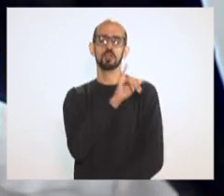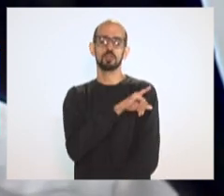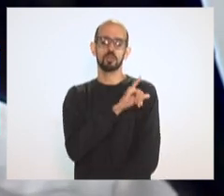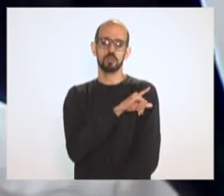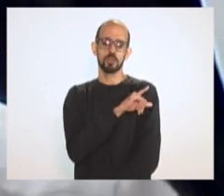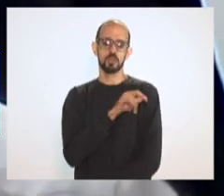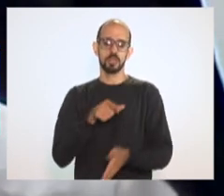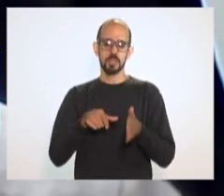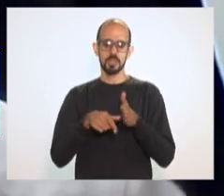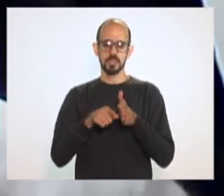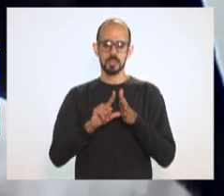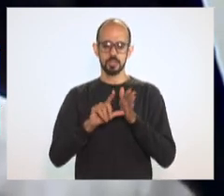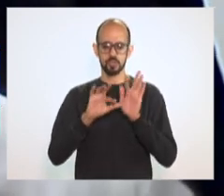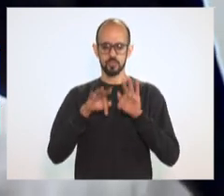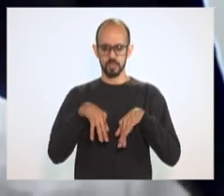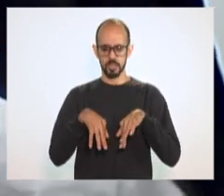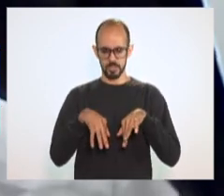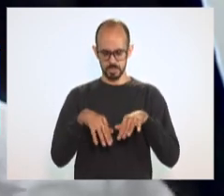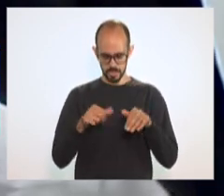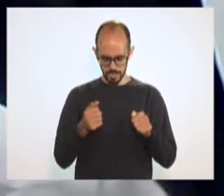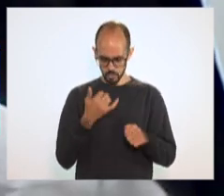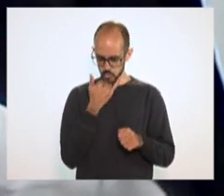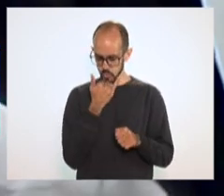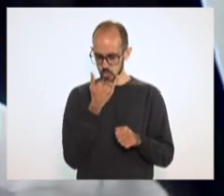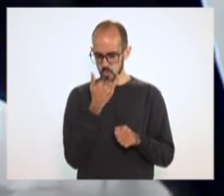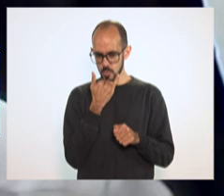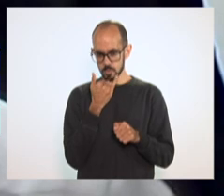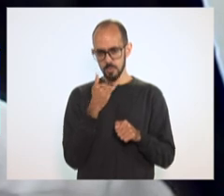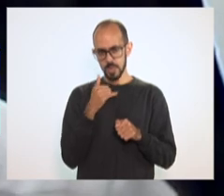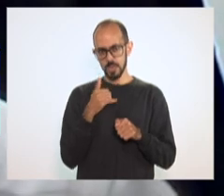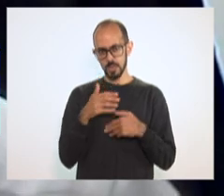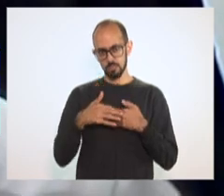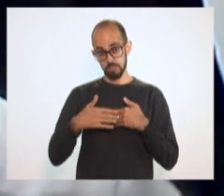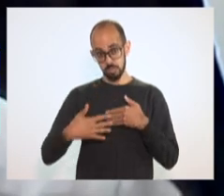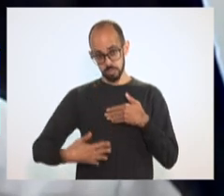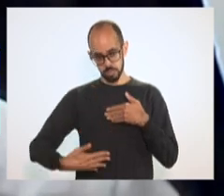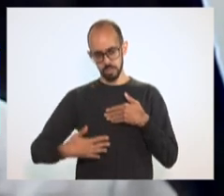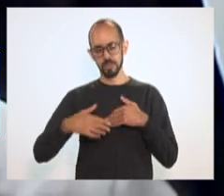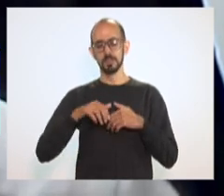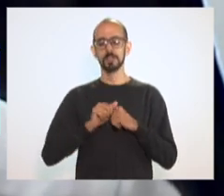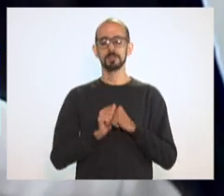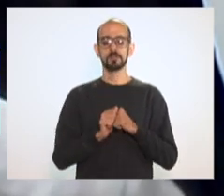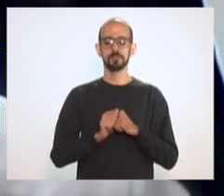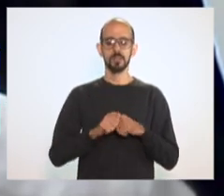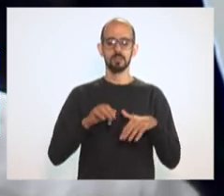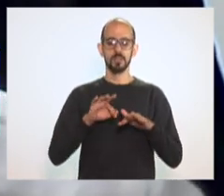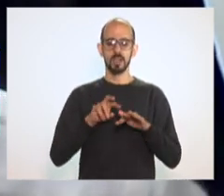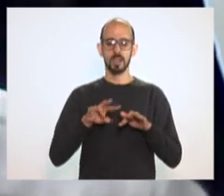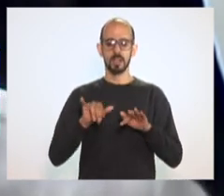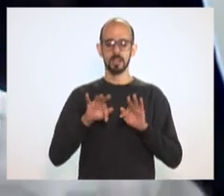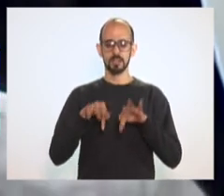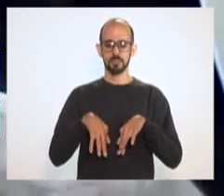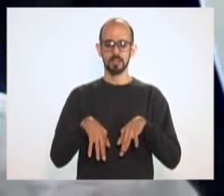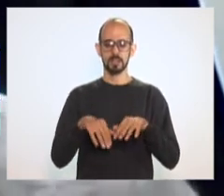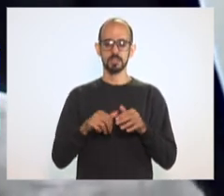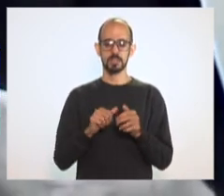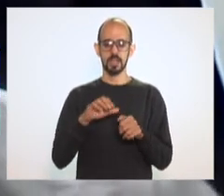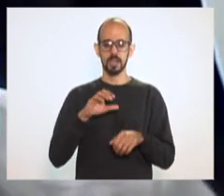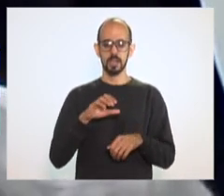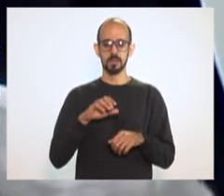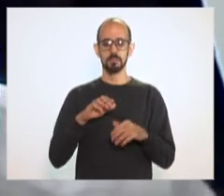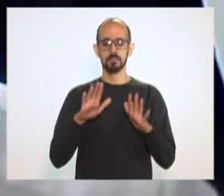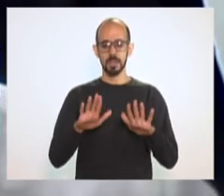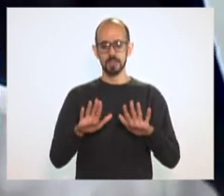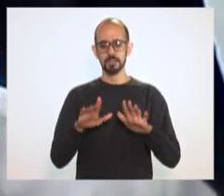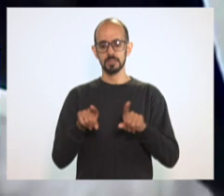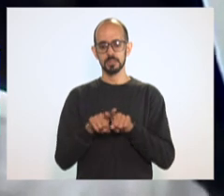aqui a palavra provavelmente para o deputado Rubens Bom Tempo que irá fazer o encerramento da nossa não sei se a CLC é ele que vai usar da palavra mas desejar